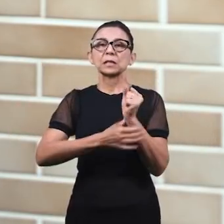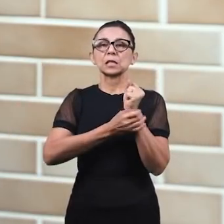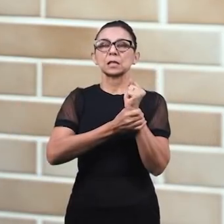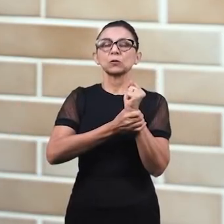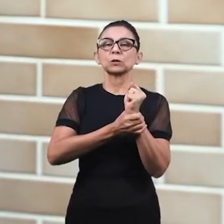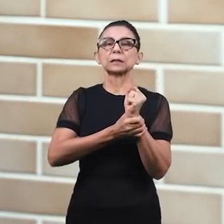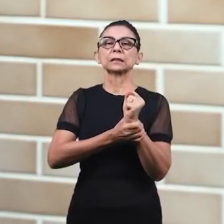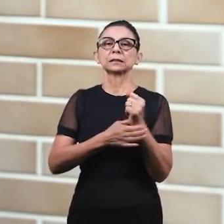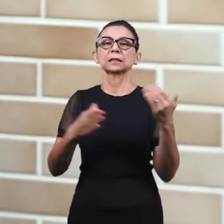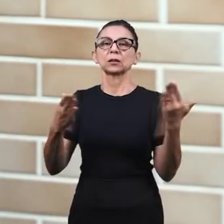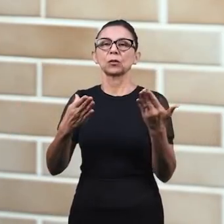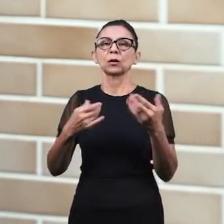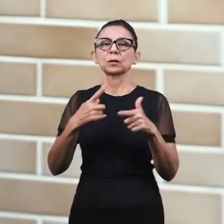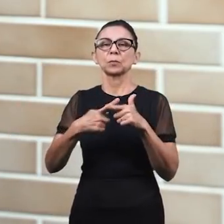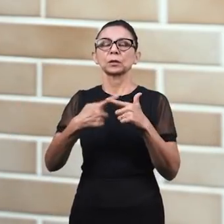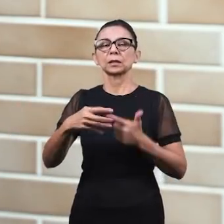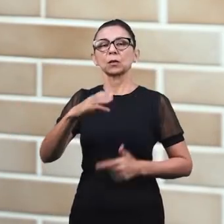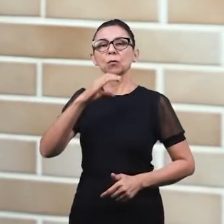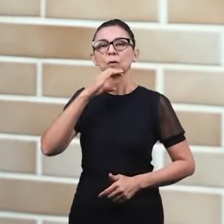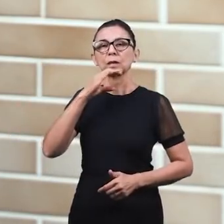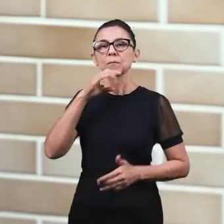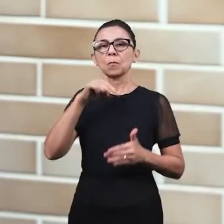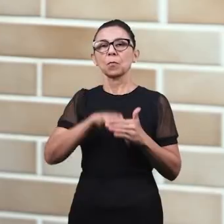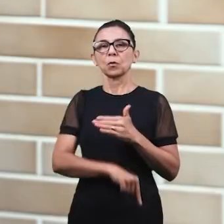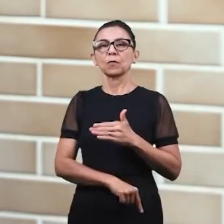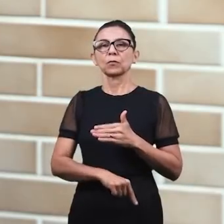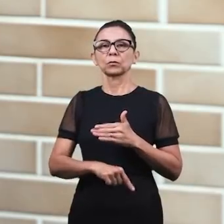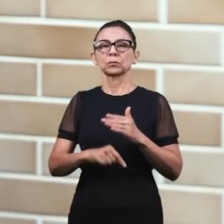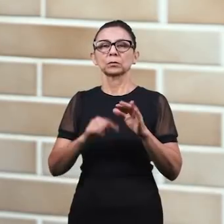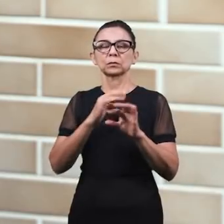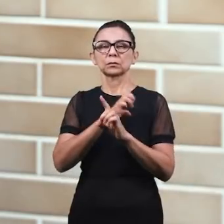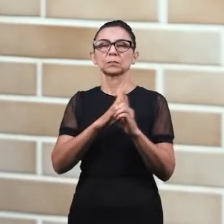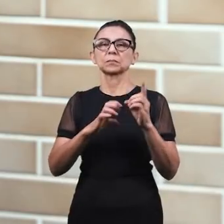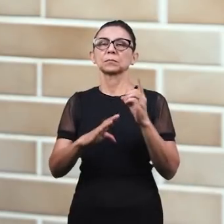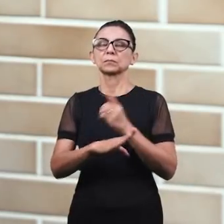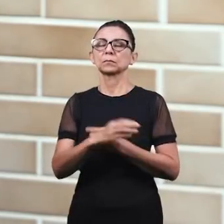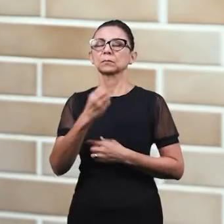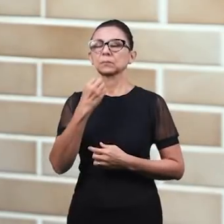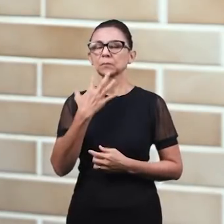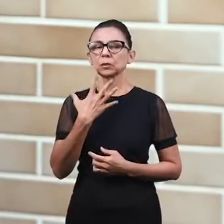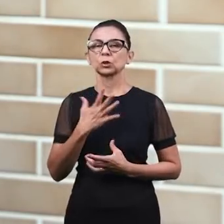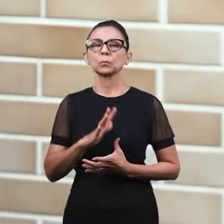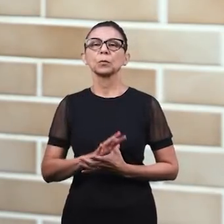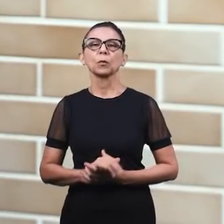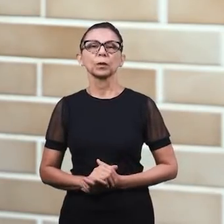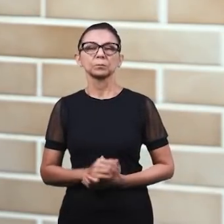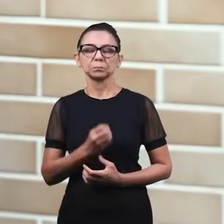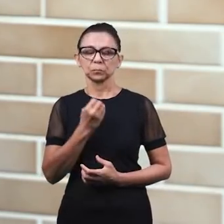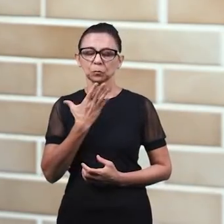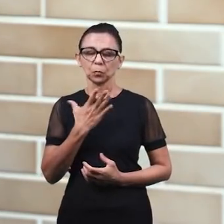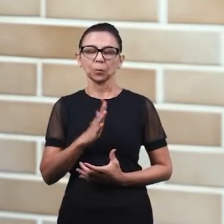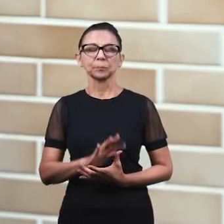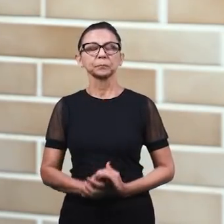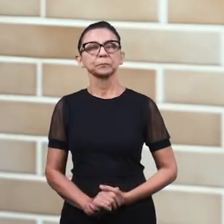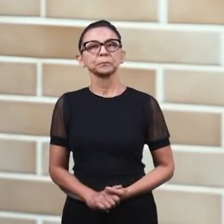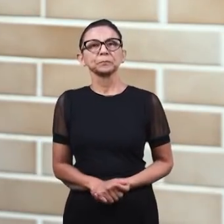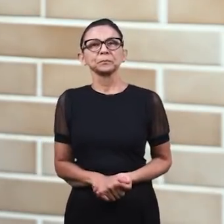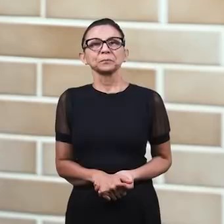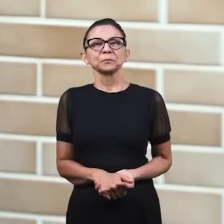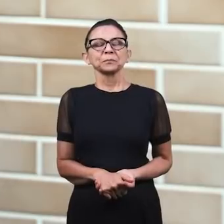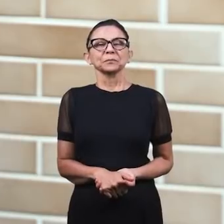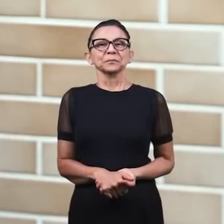sido aumentado em razão do conhecimento que ele está tendo da escola bíblica dominical. Muito boa esta